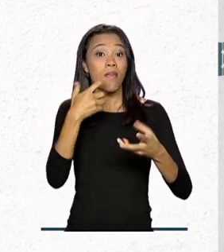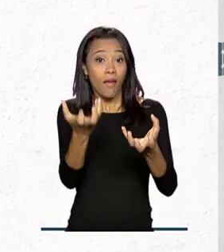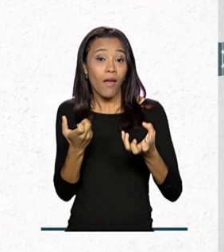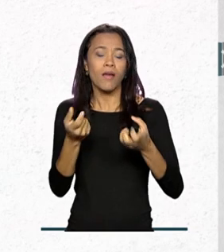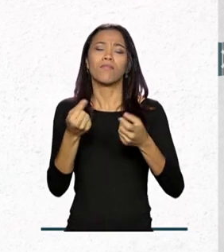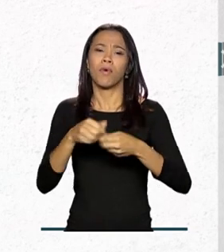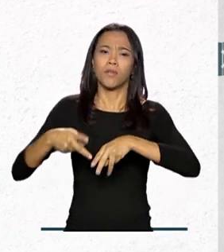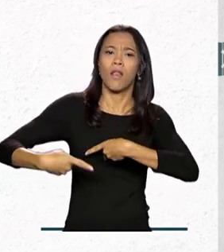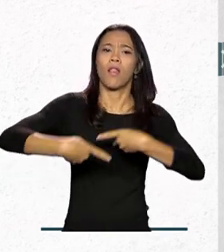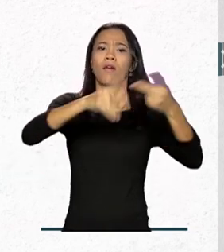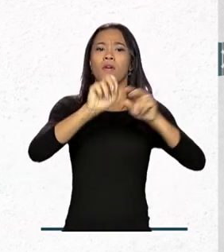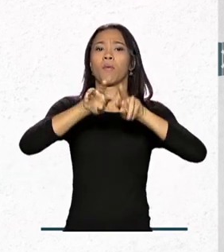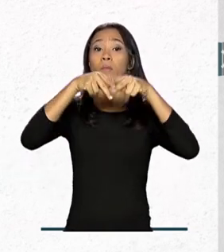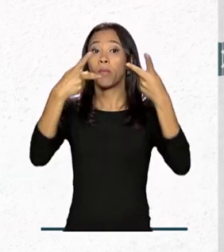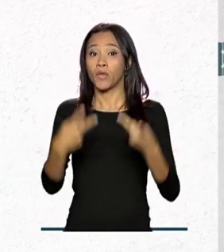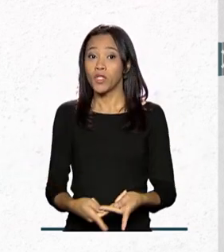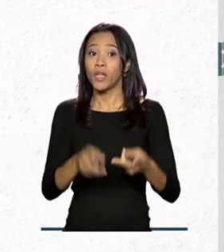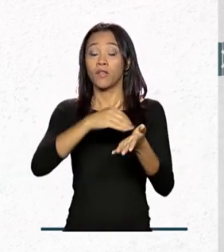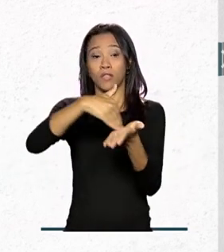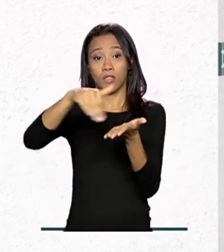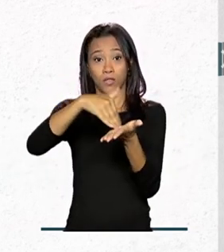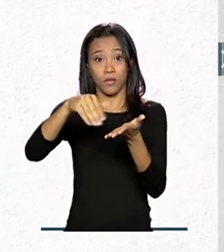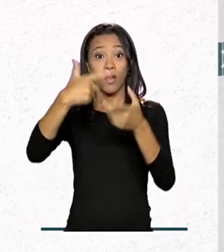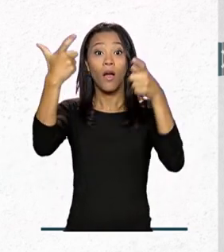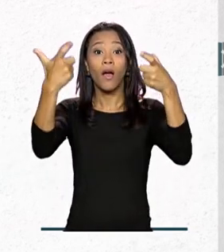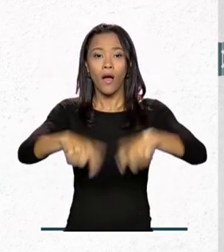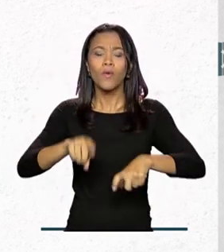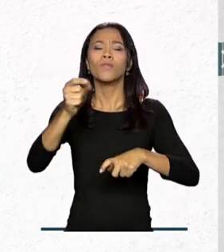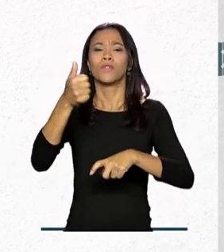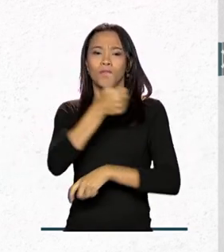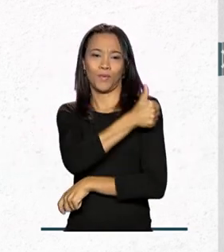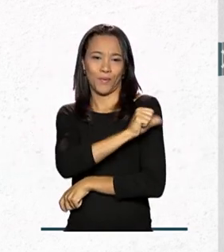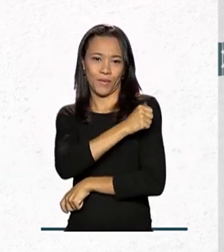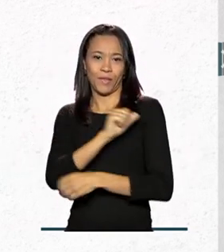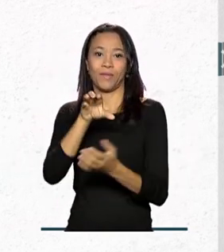encaminhar os projetos para o endereço do Escritório Central da Ancine,